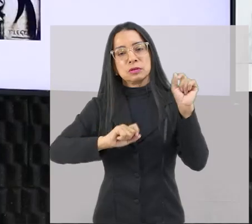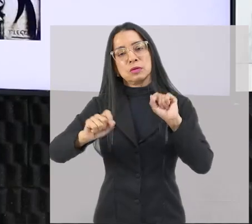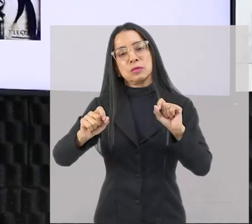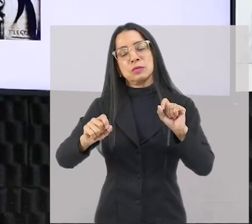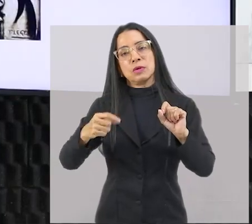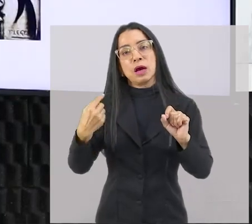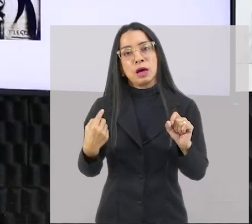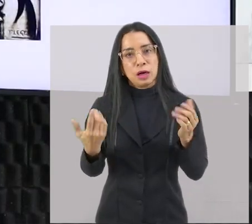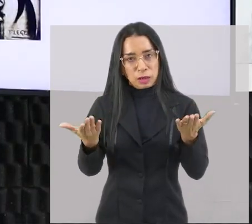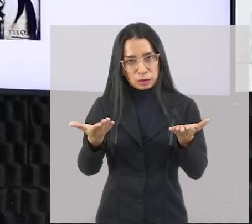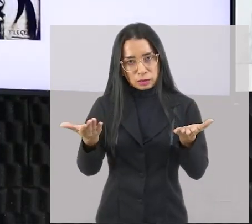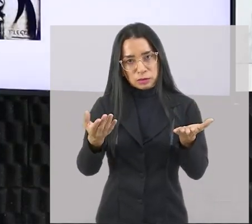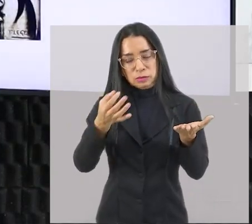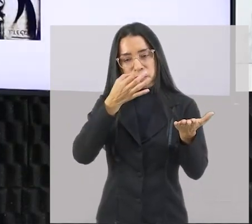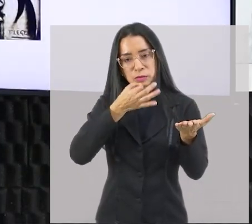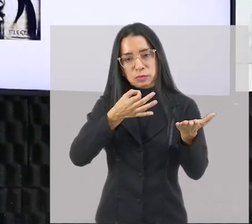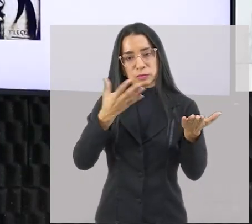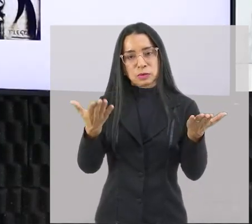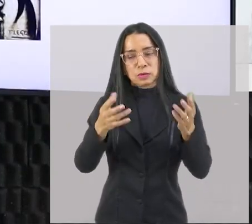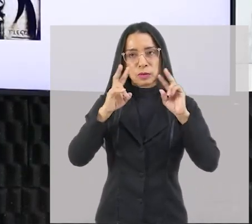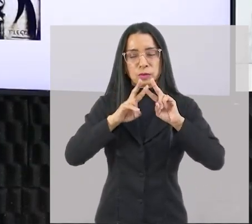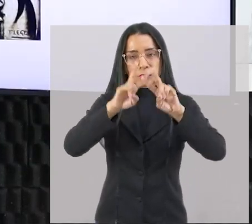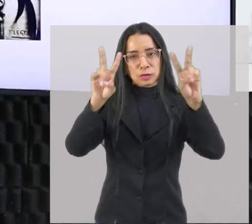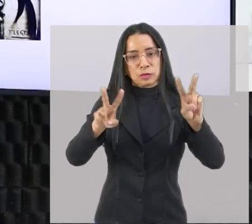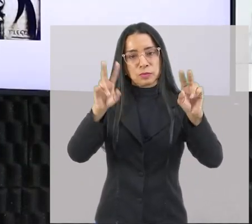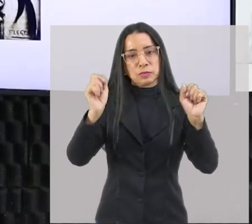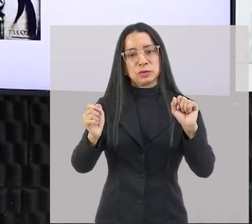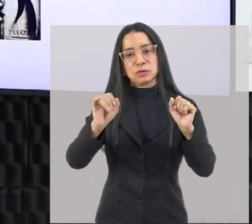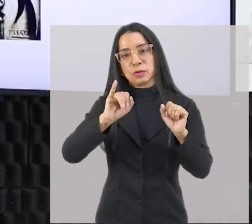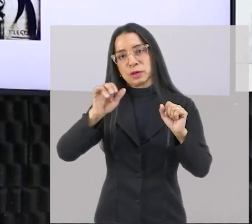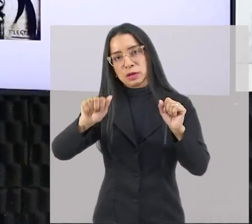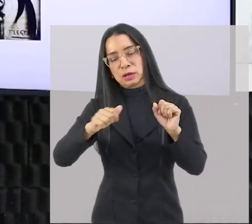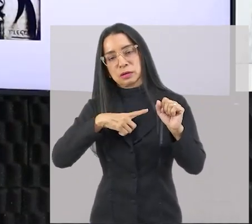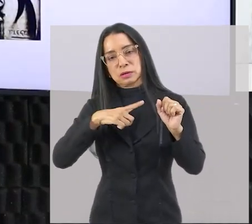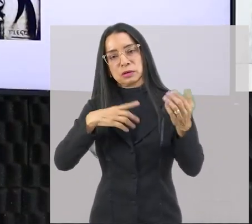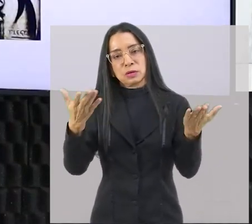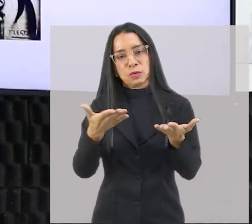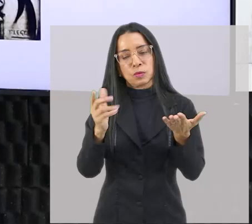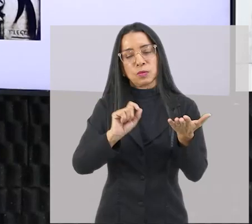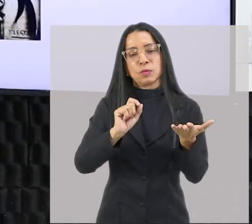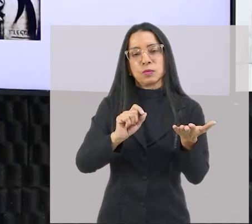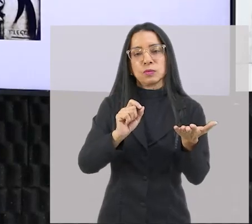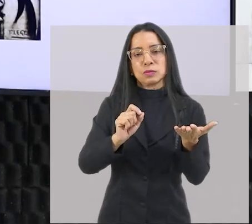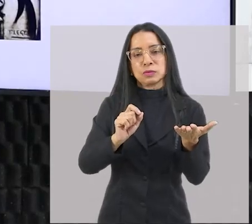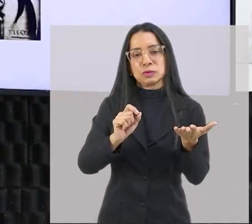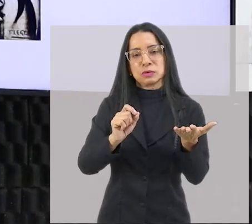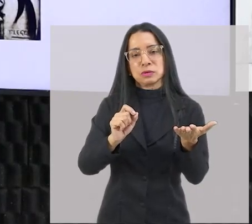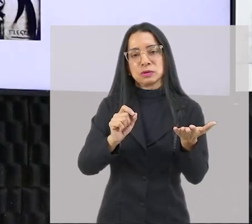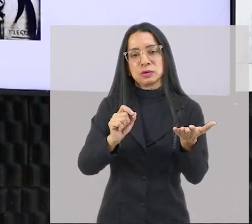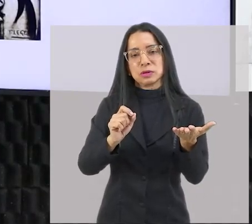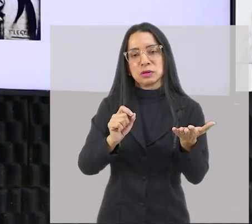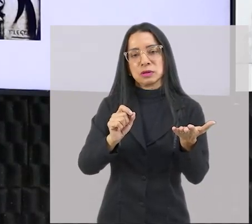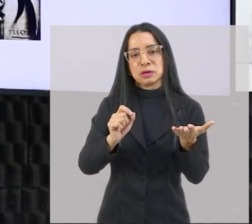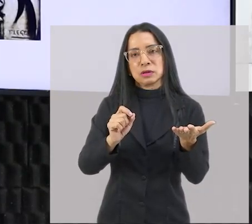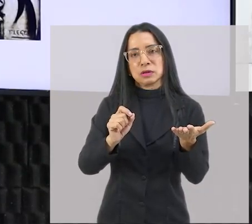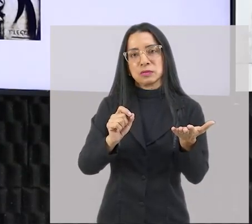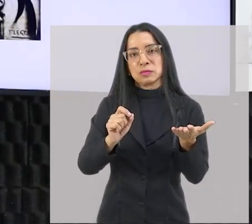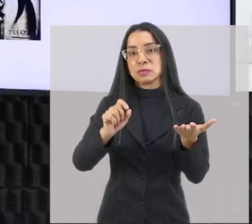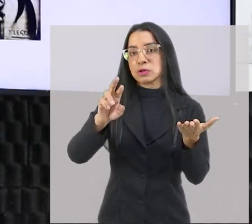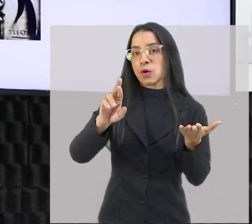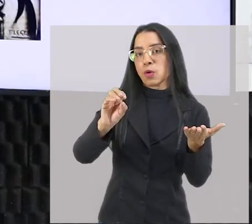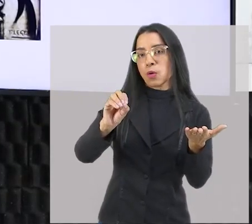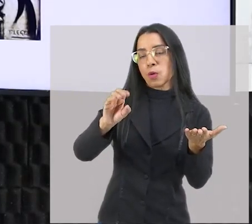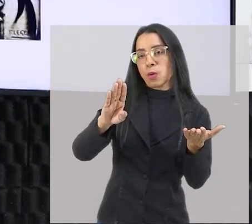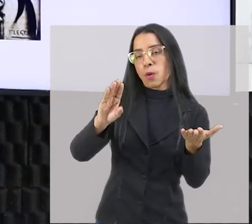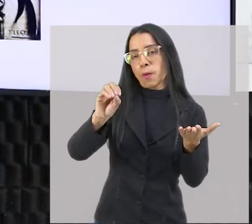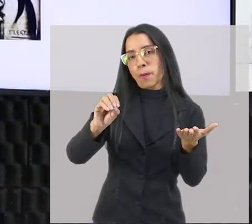nos anos 80 do século XX sobre a inteligência artificial que se tem hoje é uma inteligência artificial que fosse um robô, onde